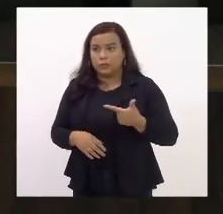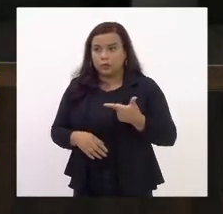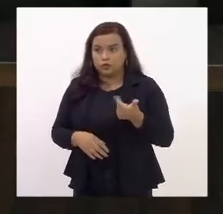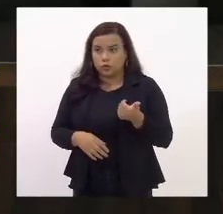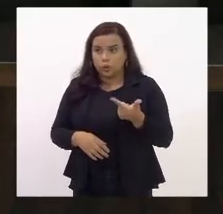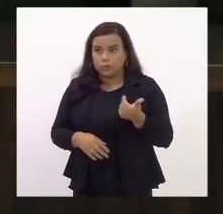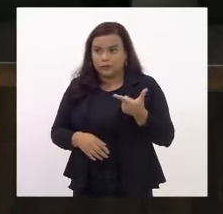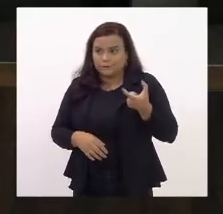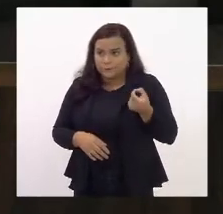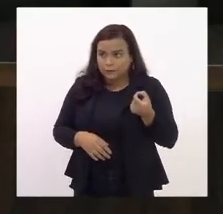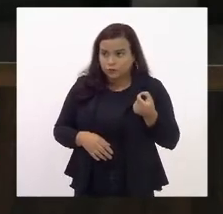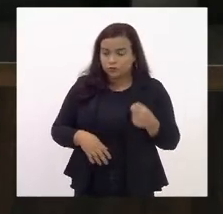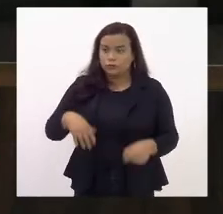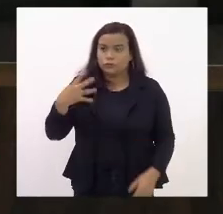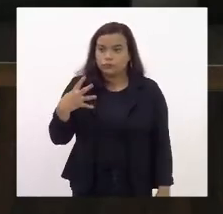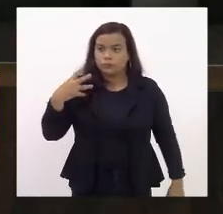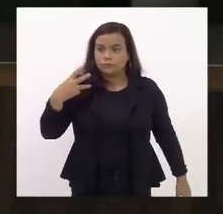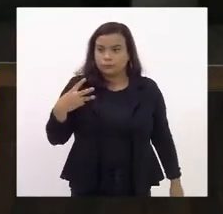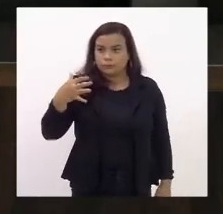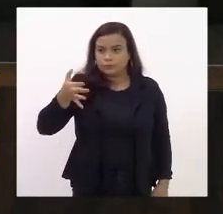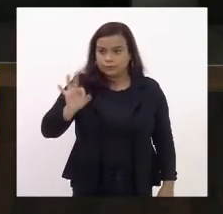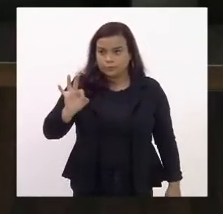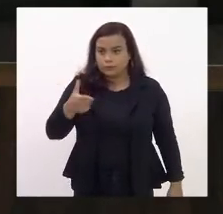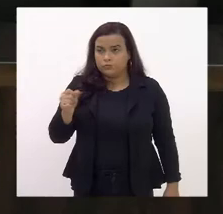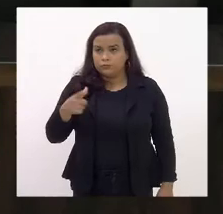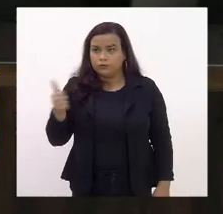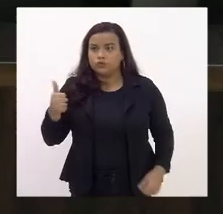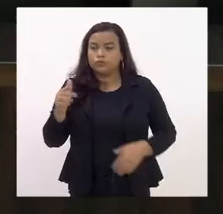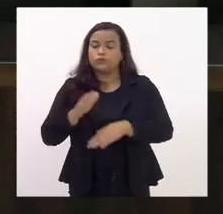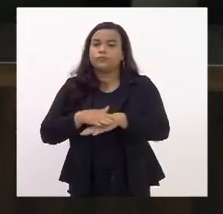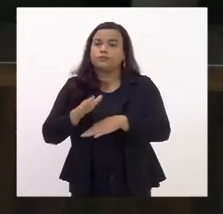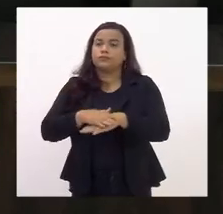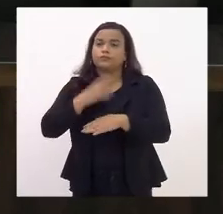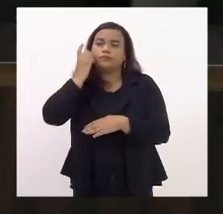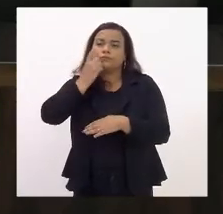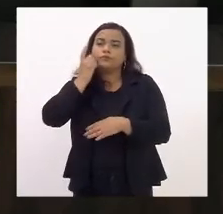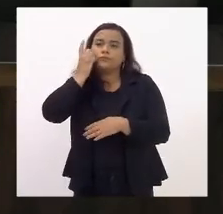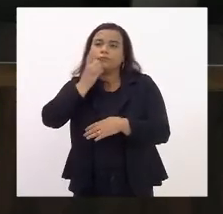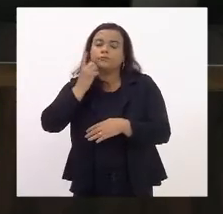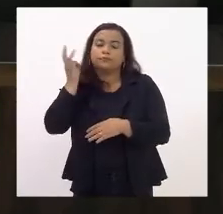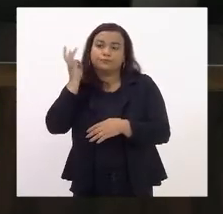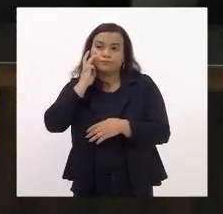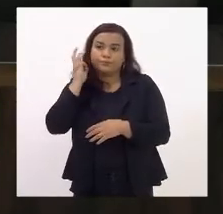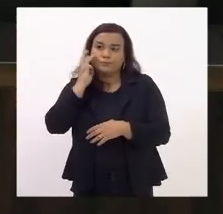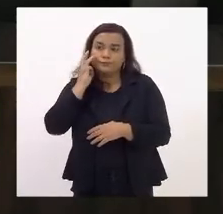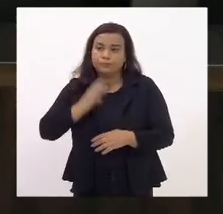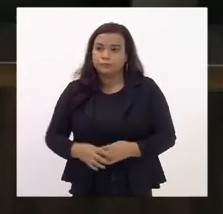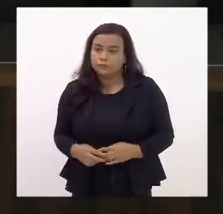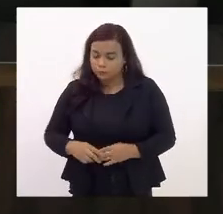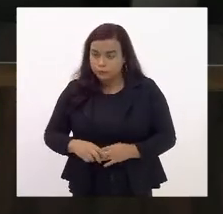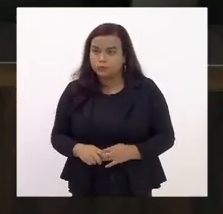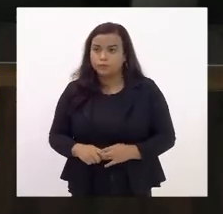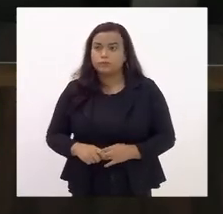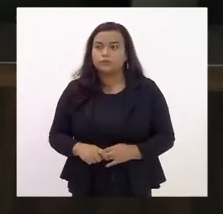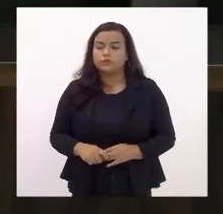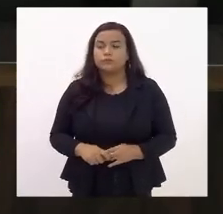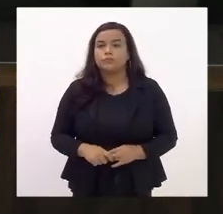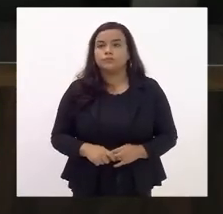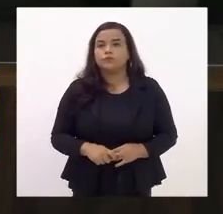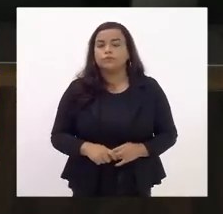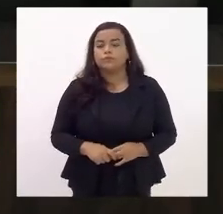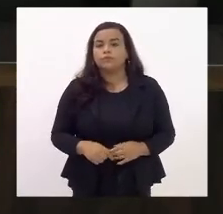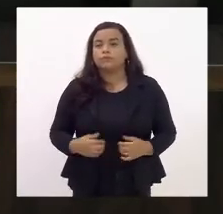32.12.20 e 4.3.10 de 21. Deputado Valdeque Carneiro.